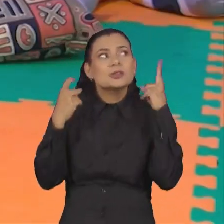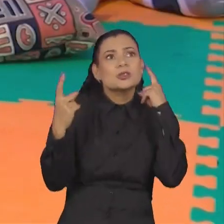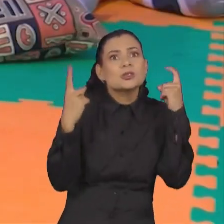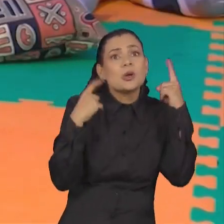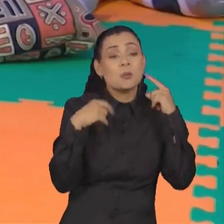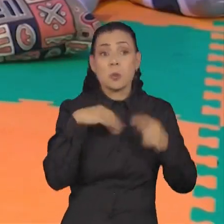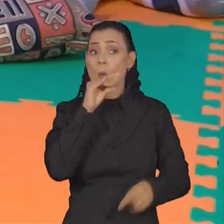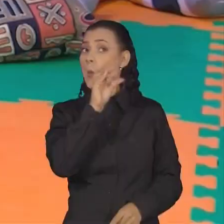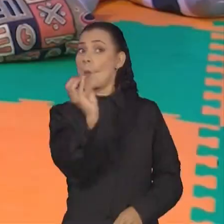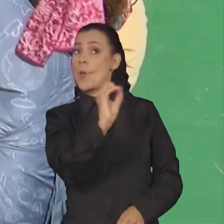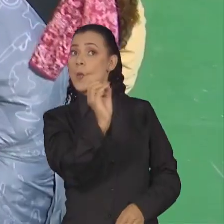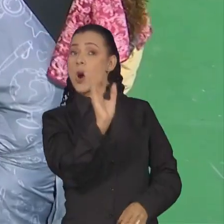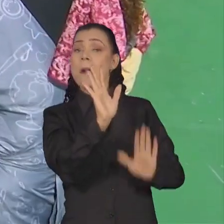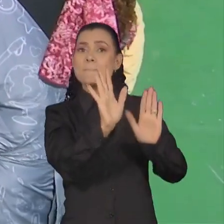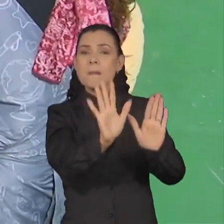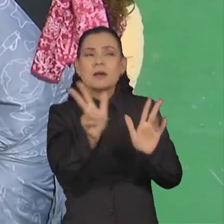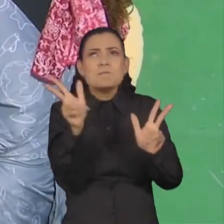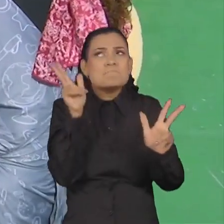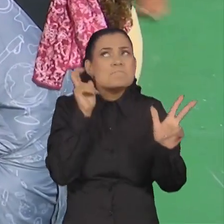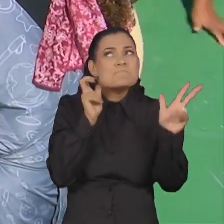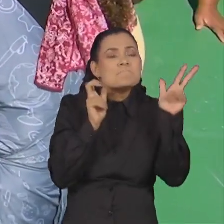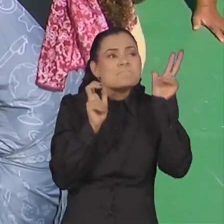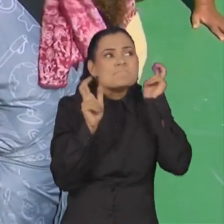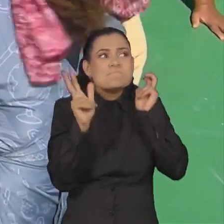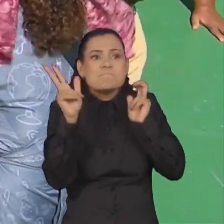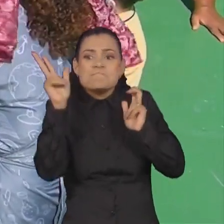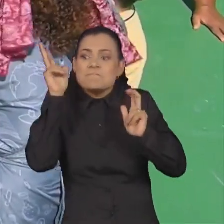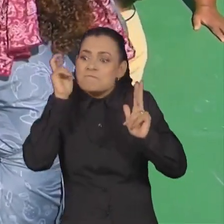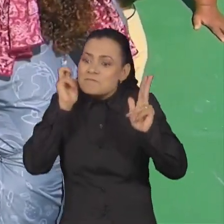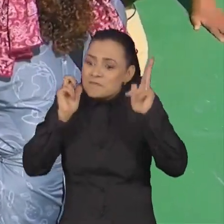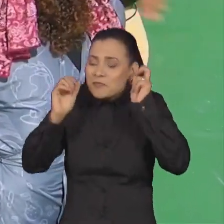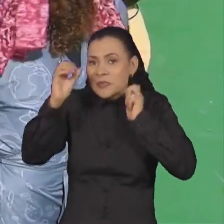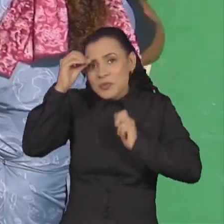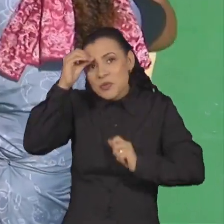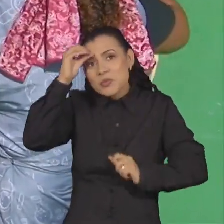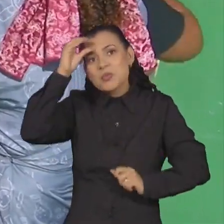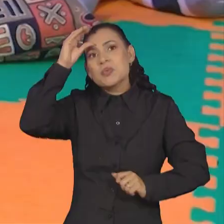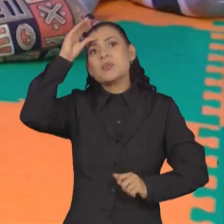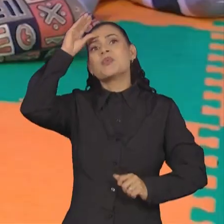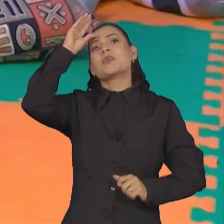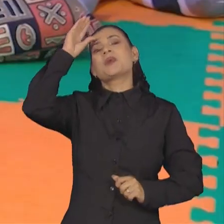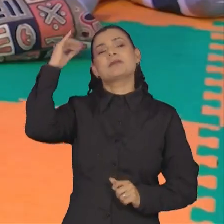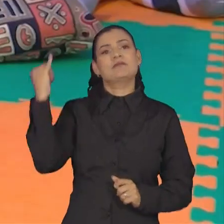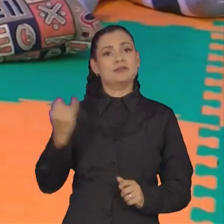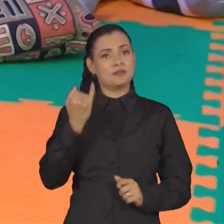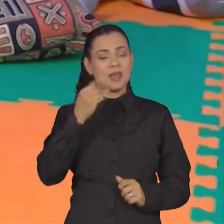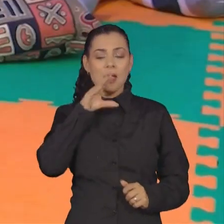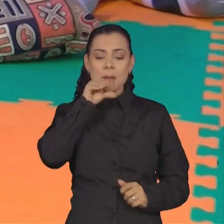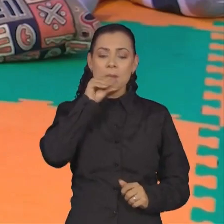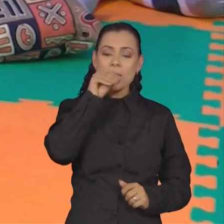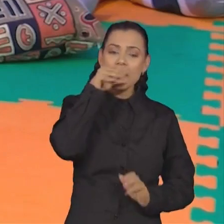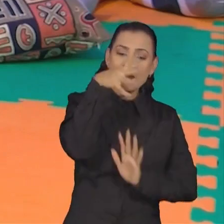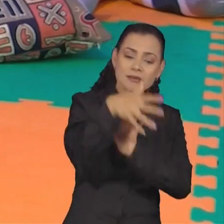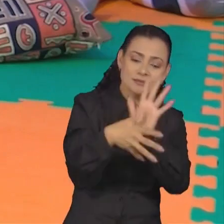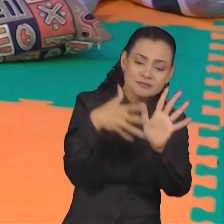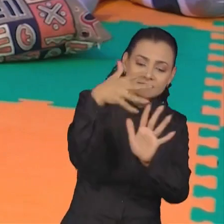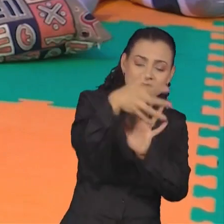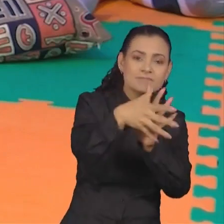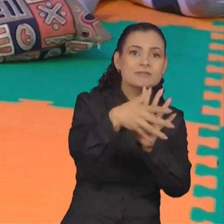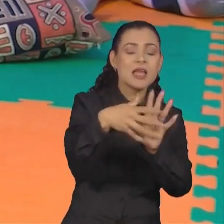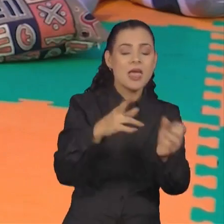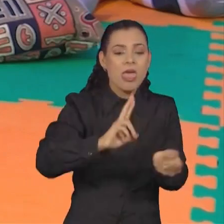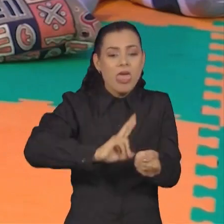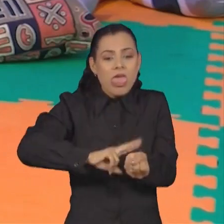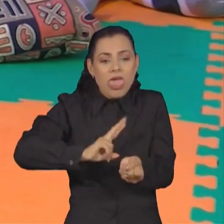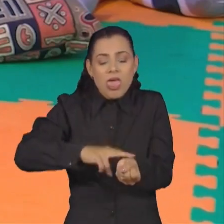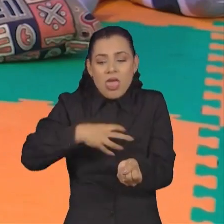não falando, eles estão ouvindo e isso vai ampliando o repertório deles, a oralidade, aos